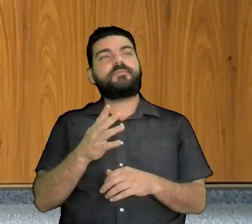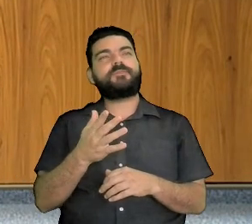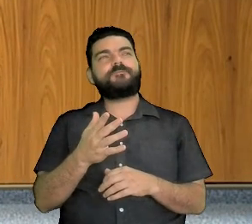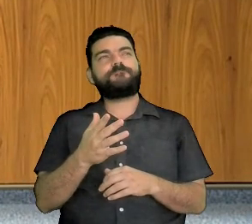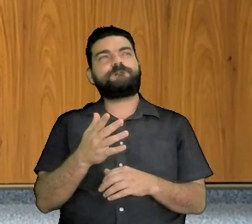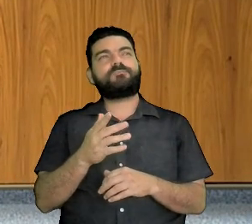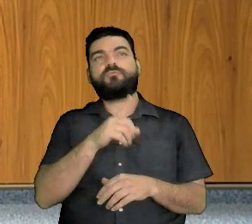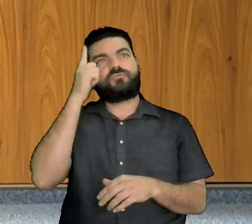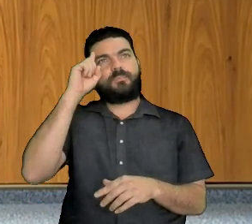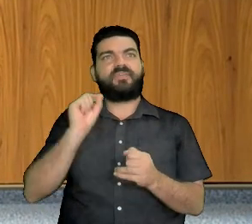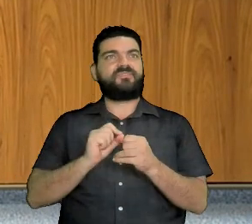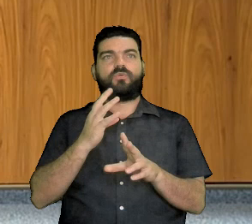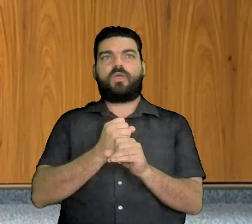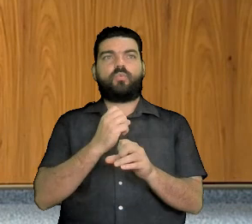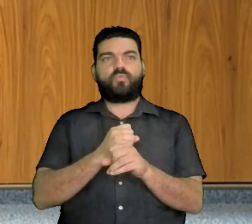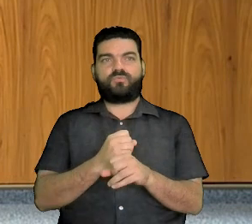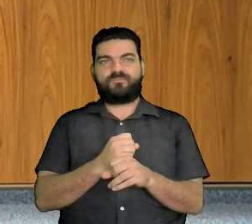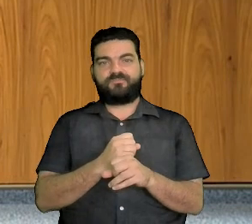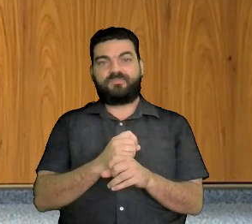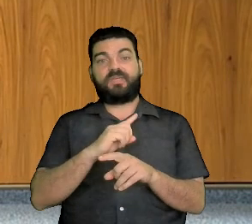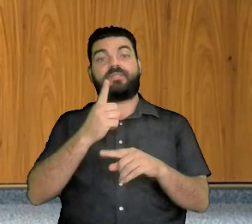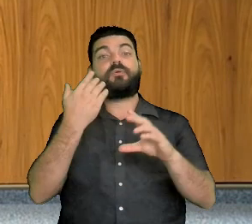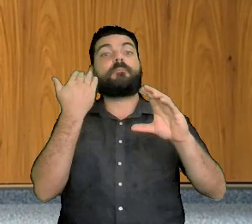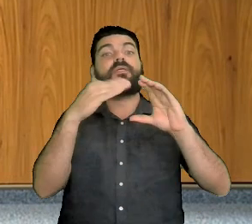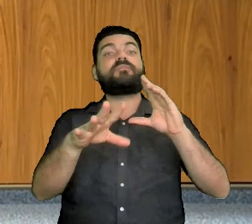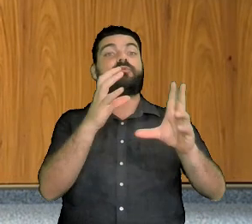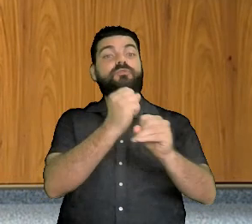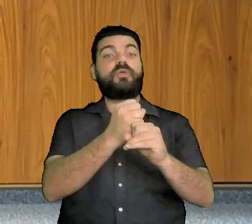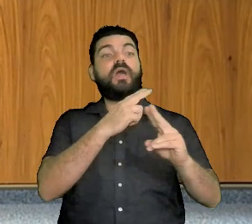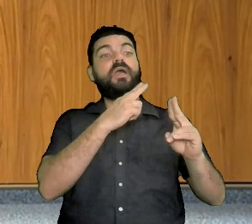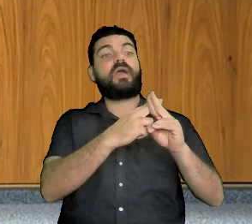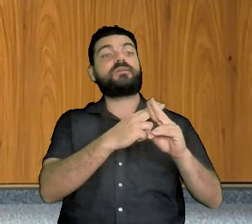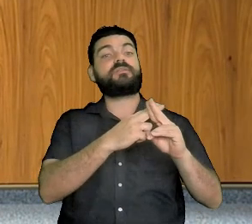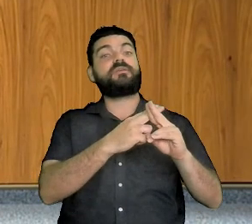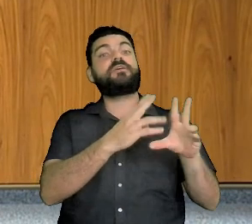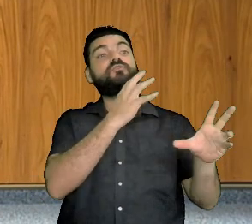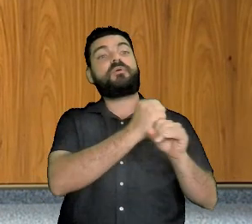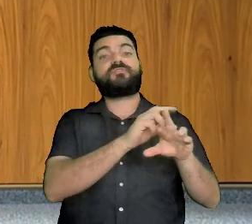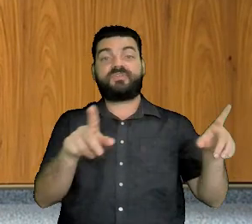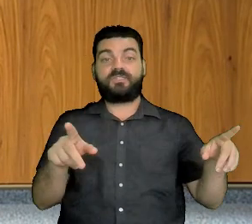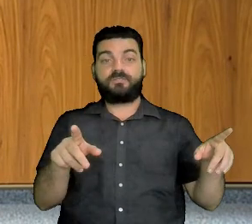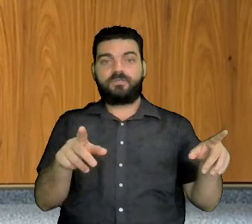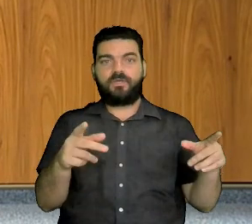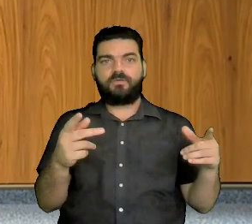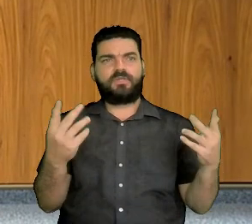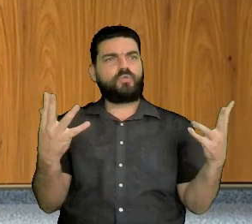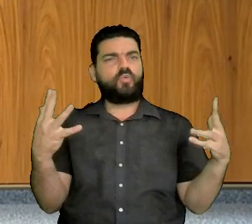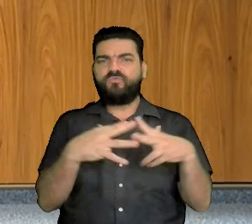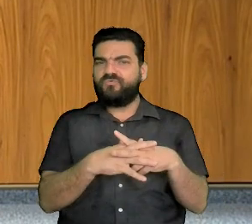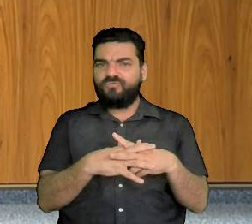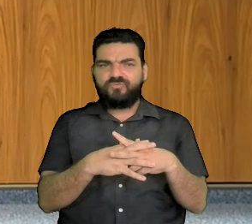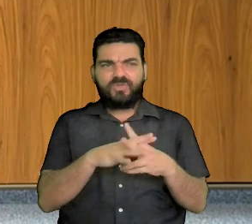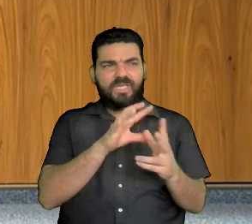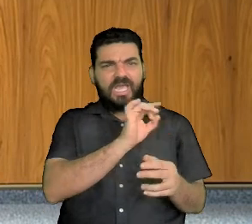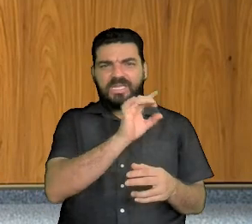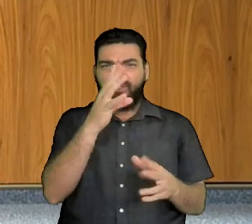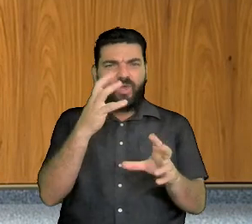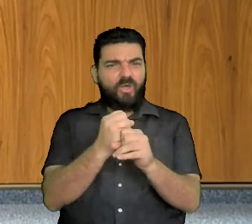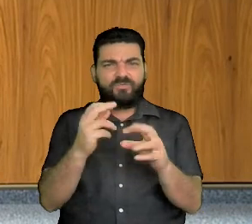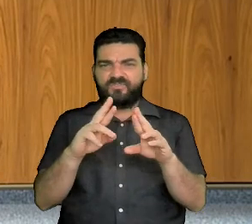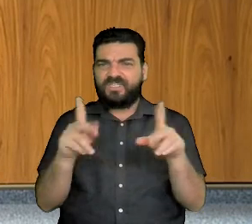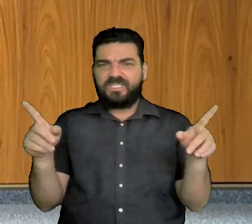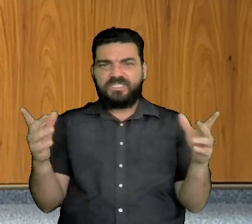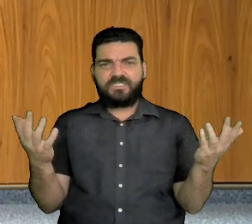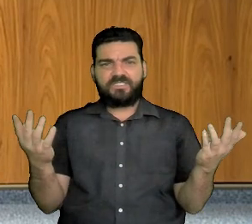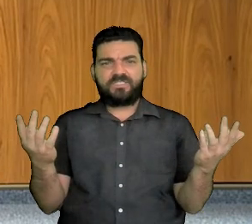do Código de Processo. Só que eles não sabiam fazer o cálculo. Então, quando ia para o contador, a Caixa apresentava outra, ia para o contador e apresentava um